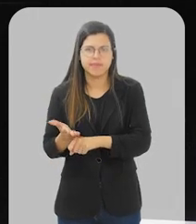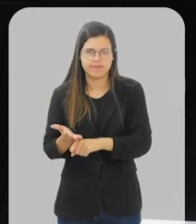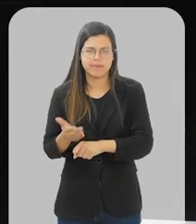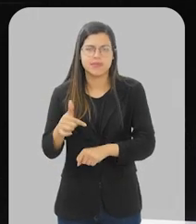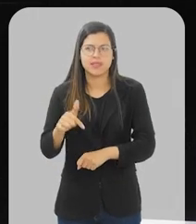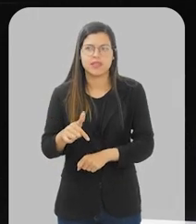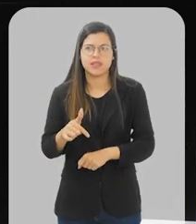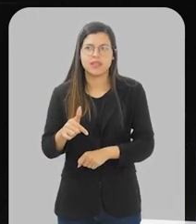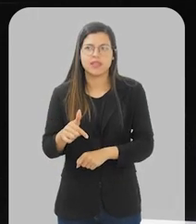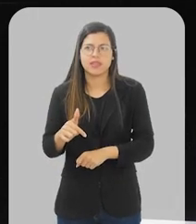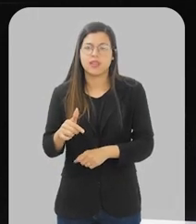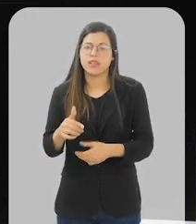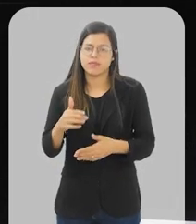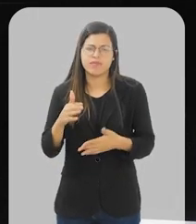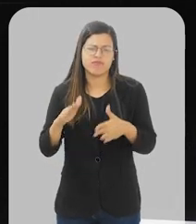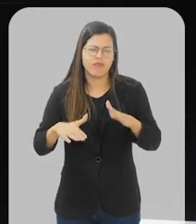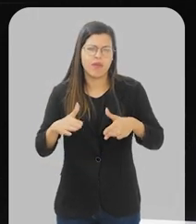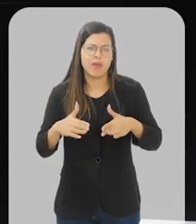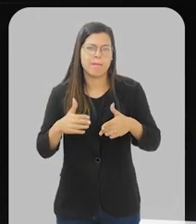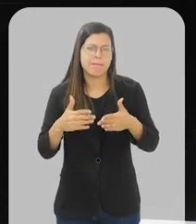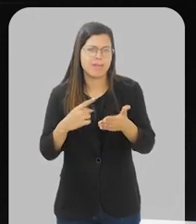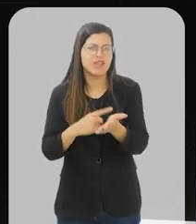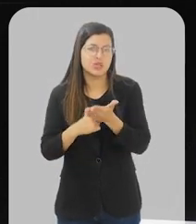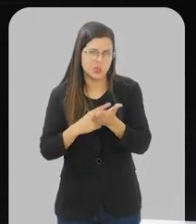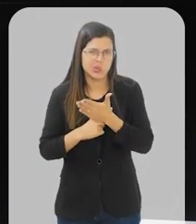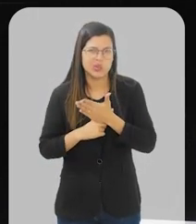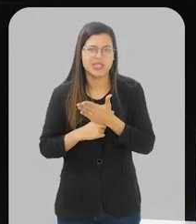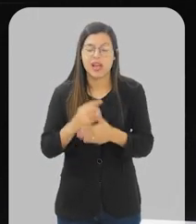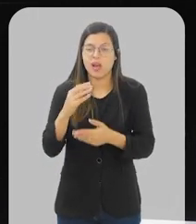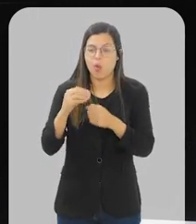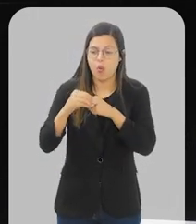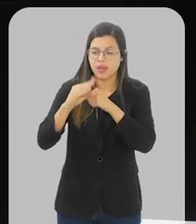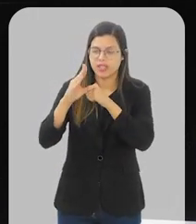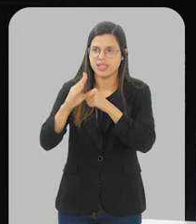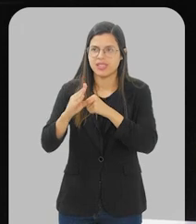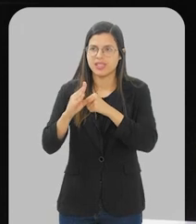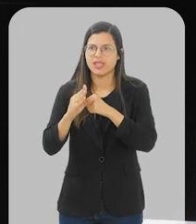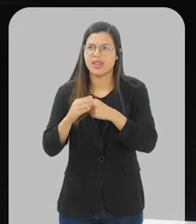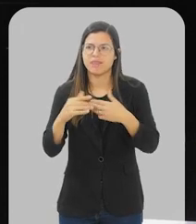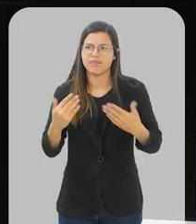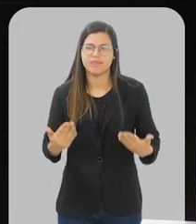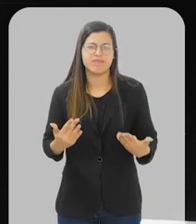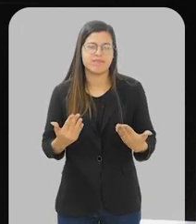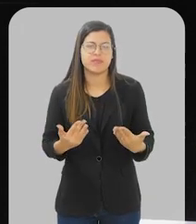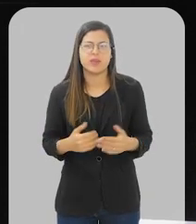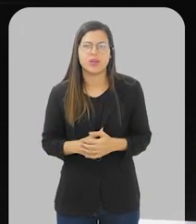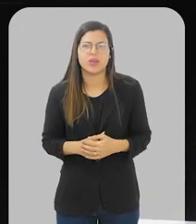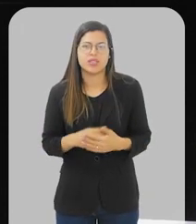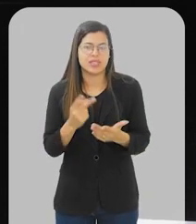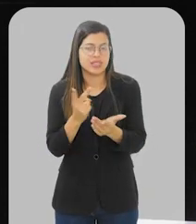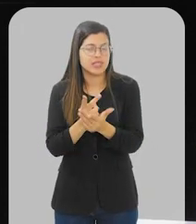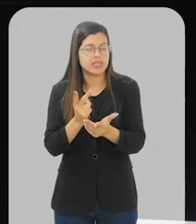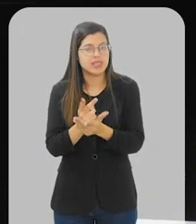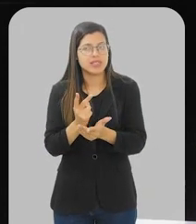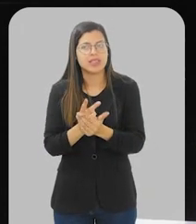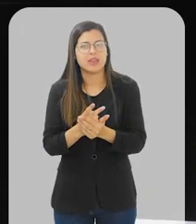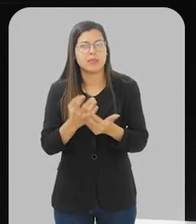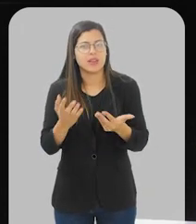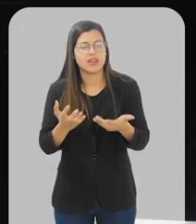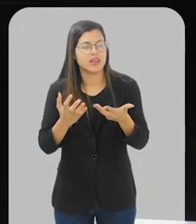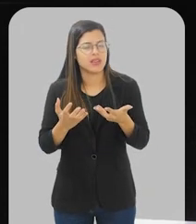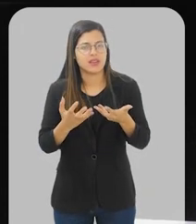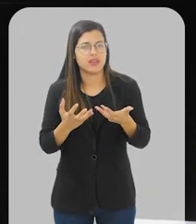Talvez isso me ajuda a enriquecer musicalmente. Mestre Pablo é isso. Eu estou